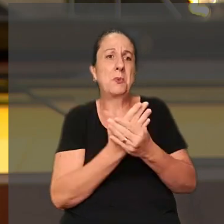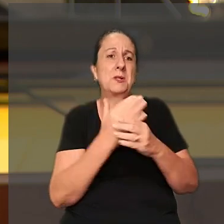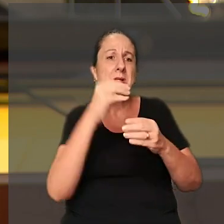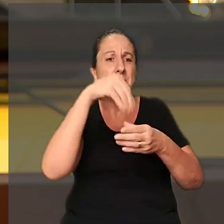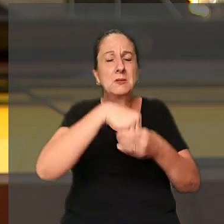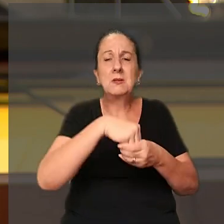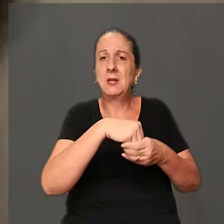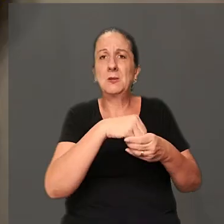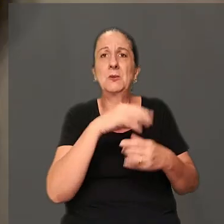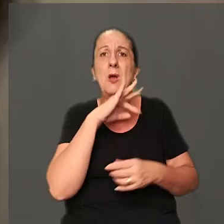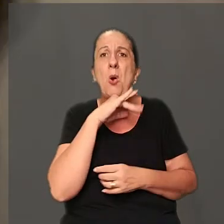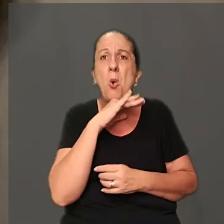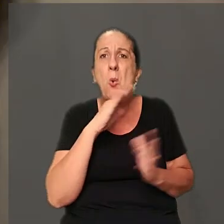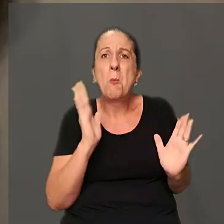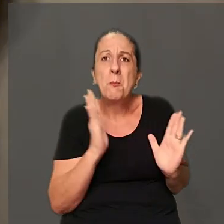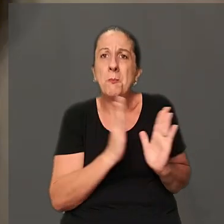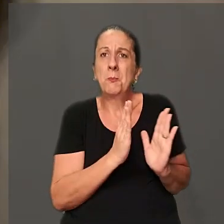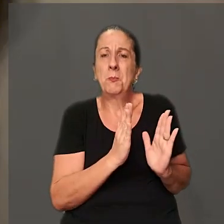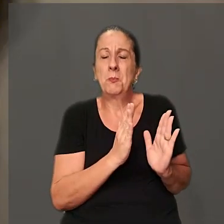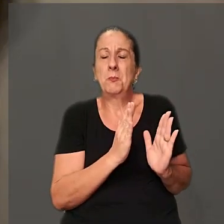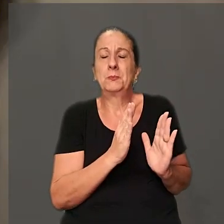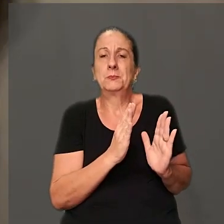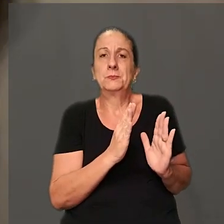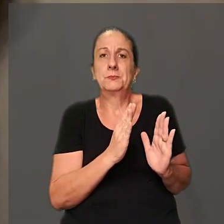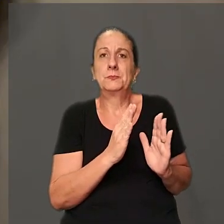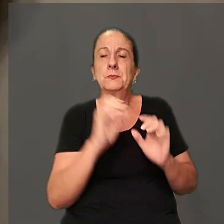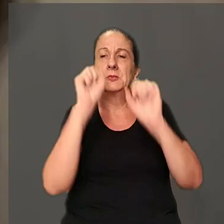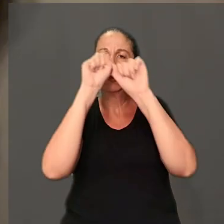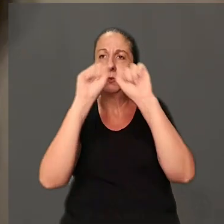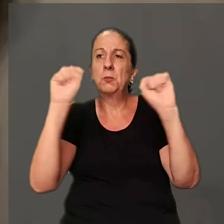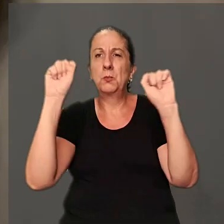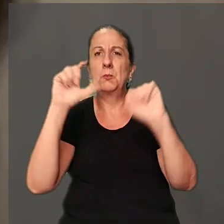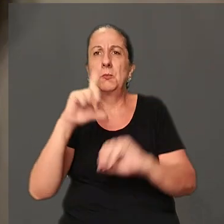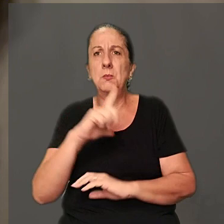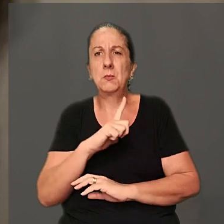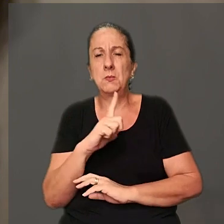tribunal. O tribunal tinha